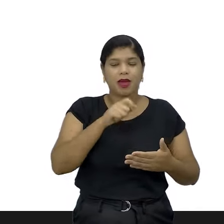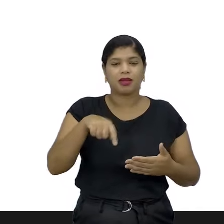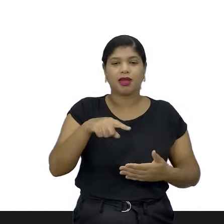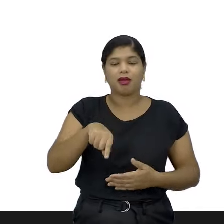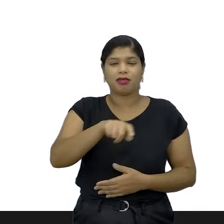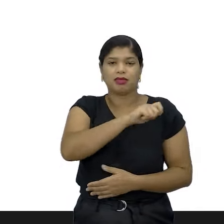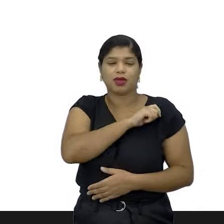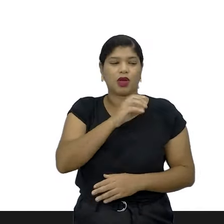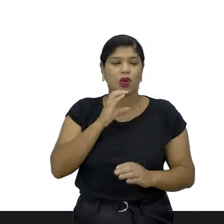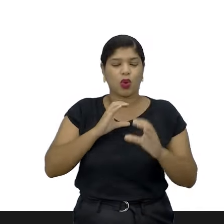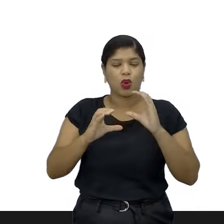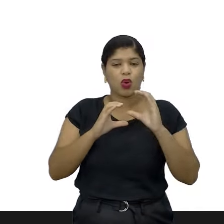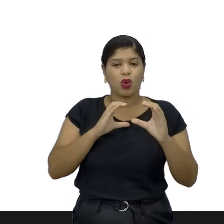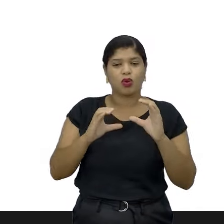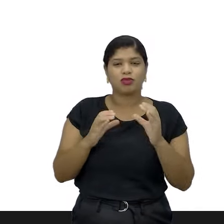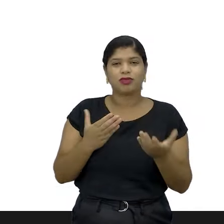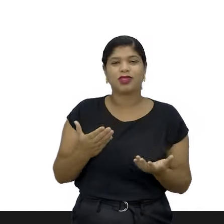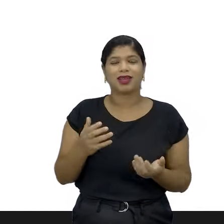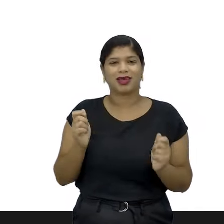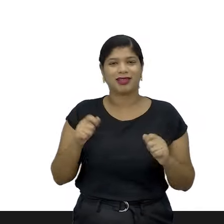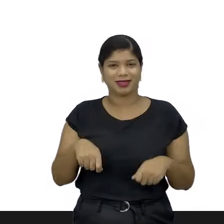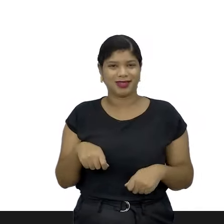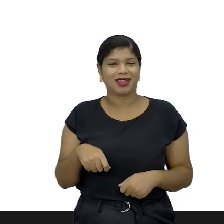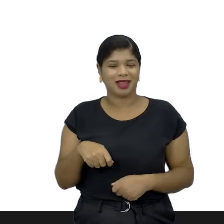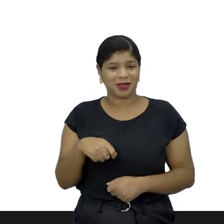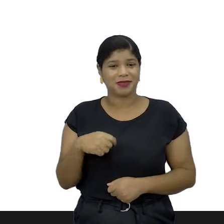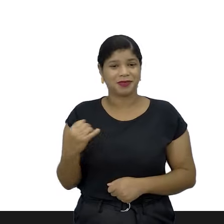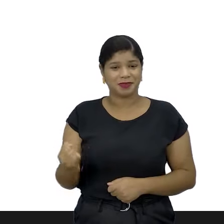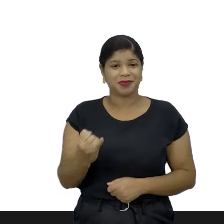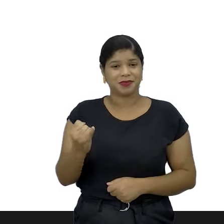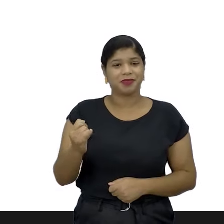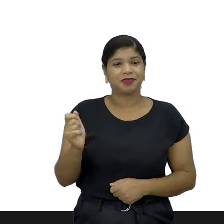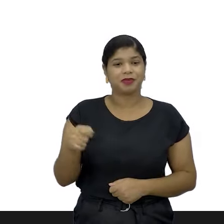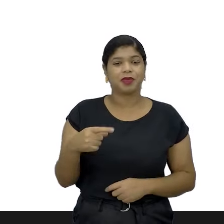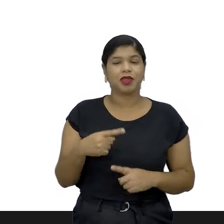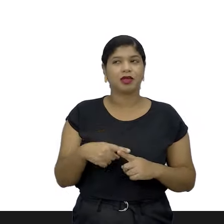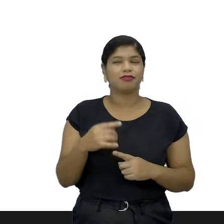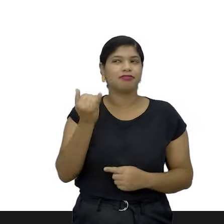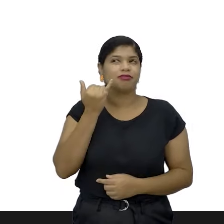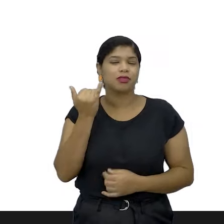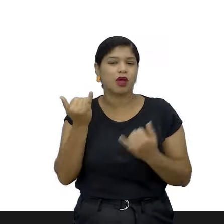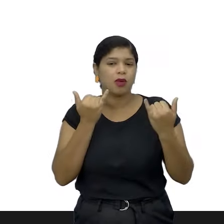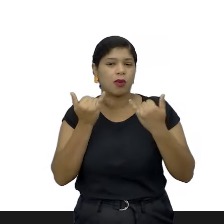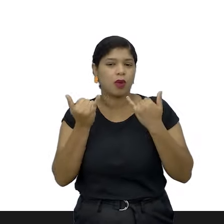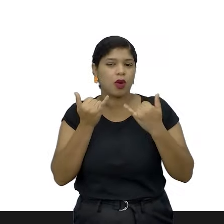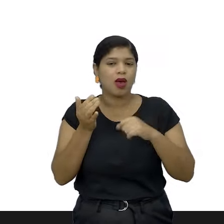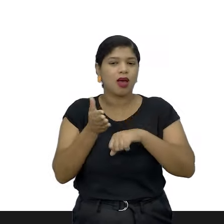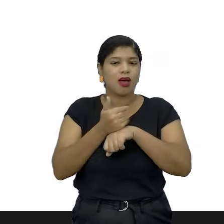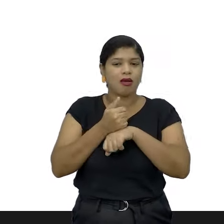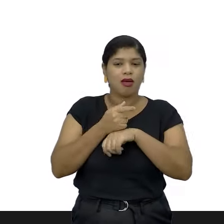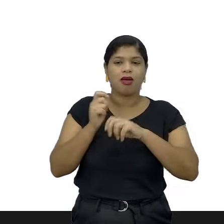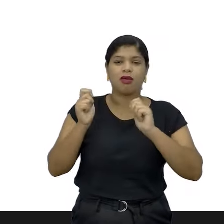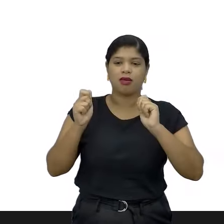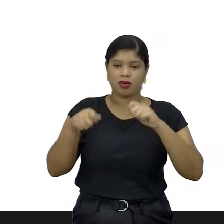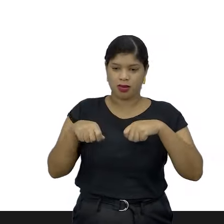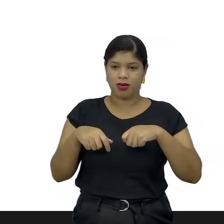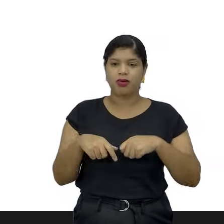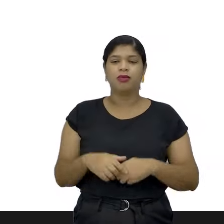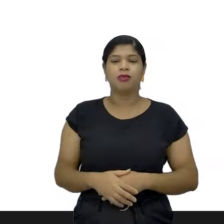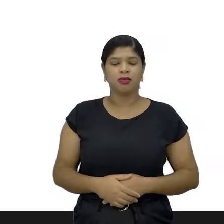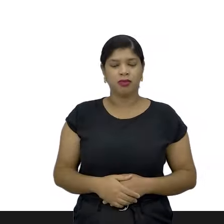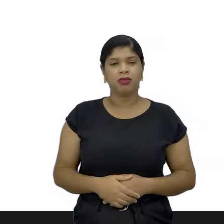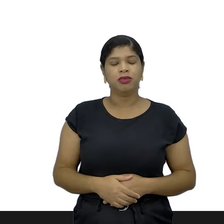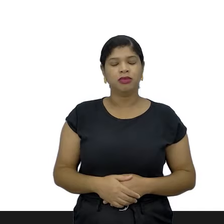encontrarão no texto, ou seja, né, fazer todo um movimento de acionar esses conhecimentos prévios, né, e promover aí